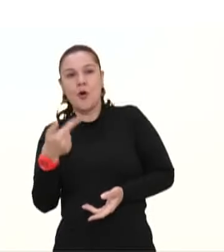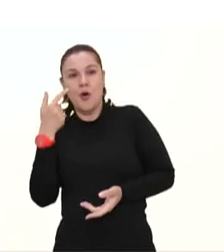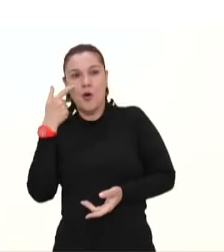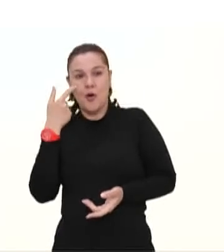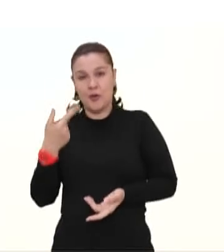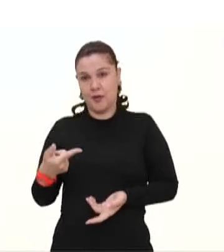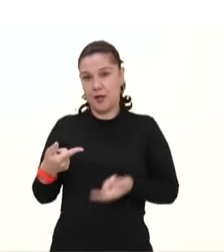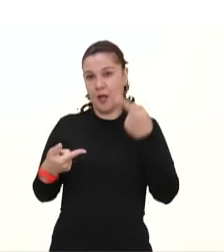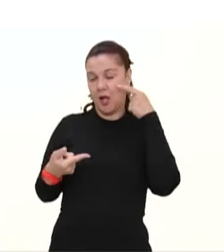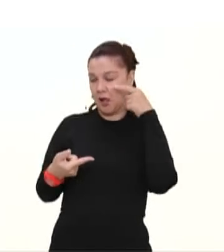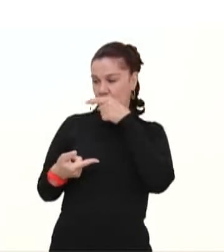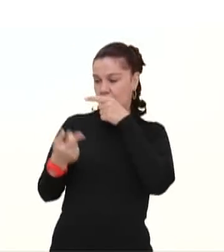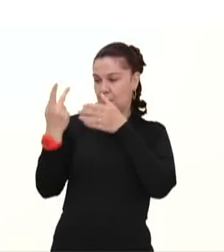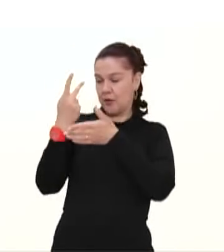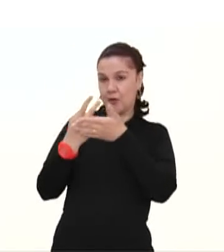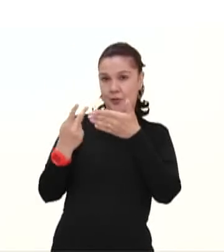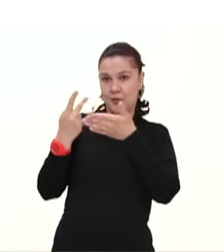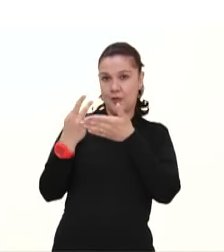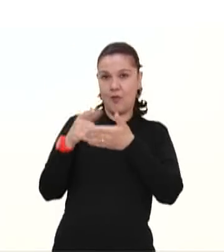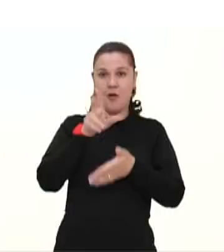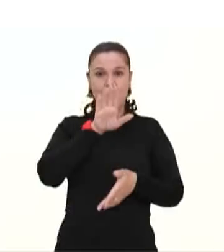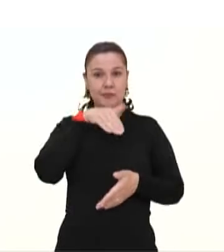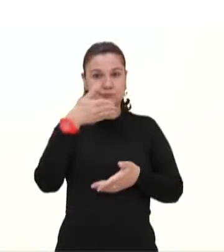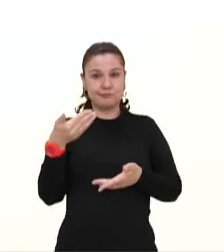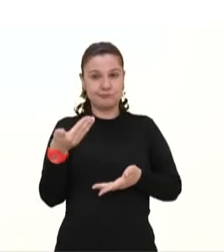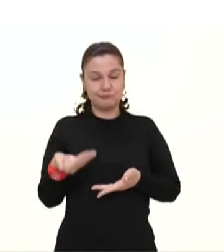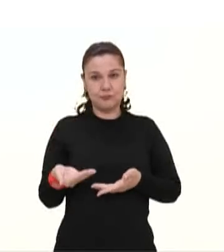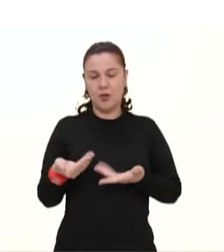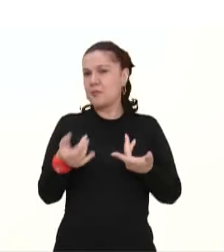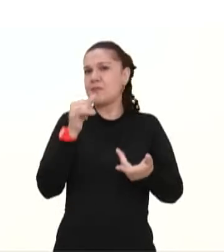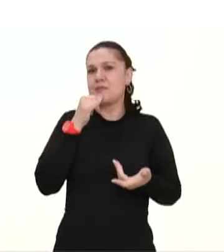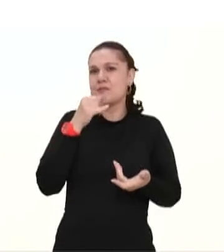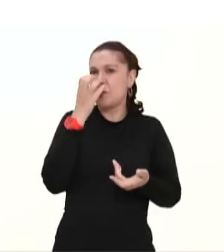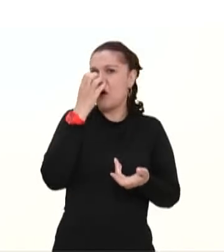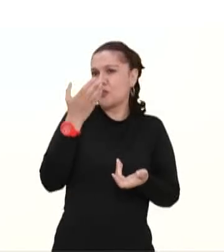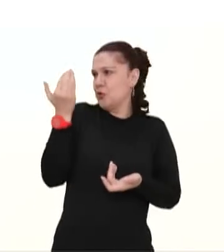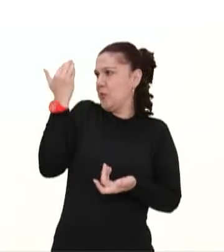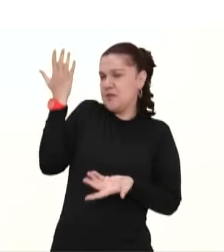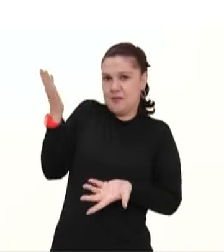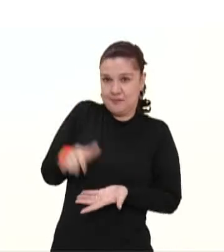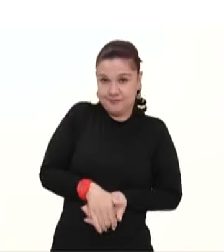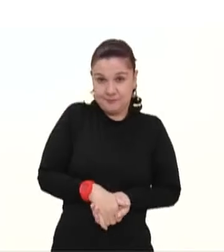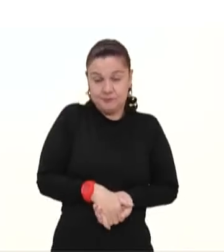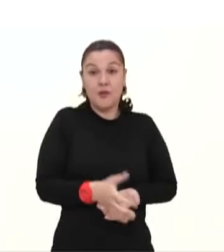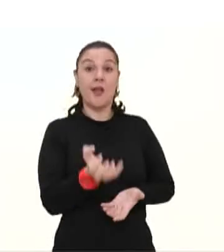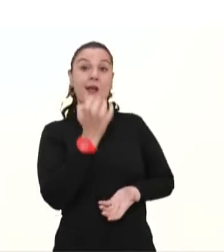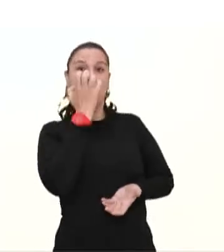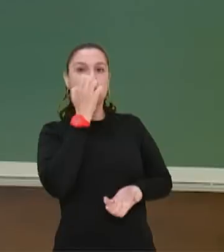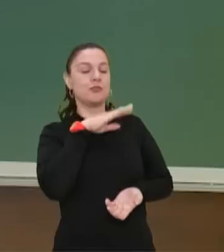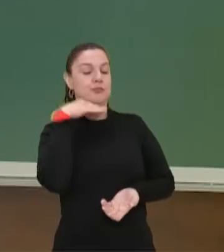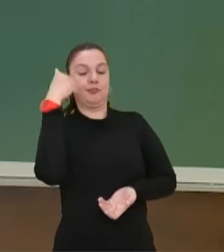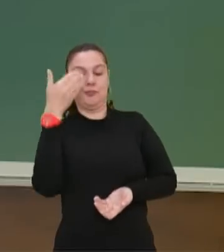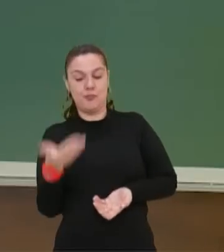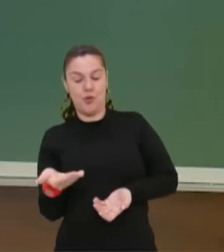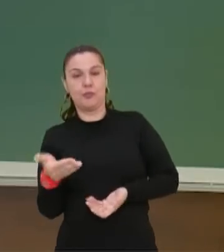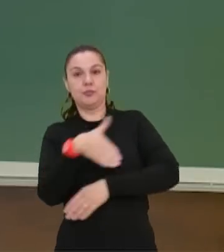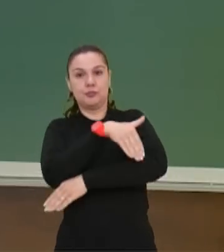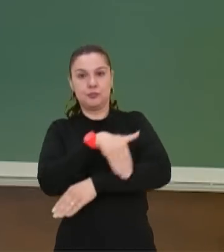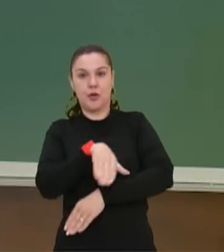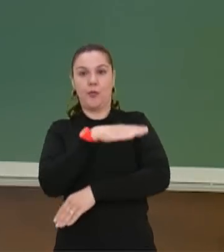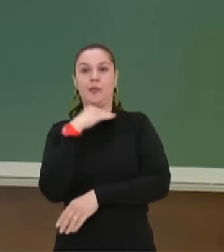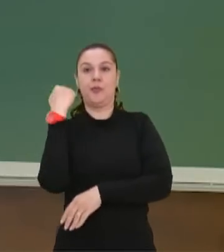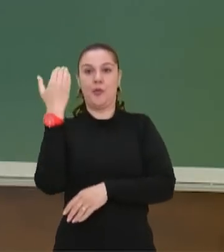desenho colocou um réptil. Mas vamos imaginar um cachorro dessa época. O cachorro morreu, está ali na rua